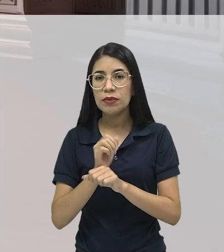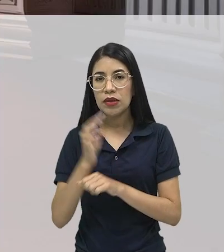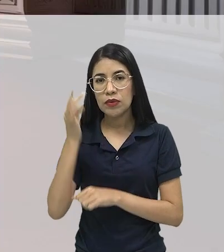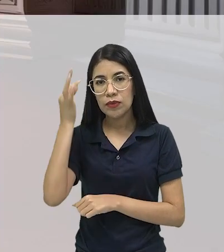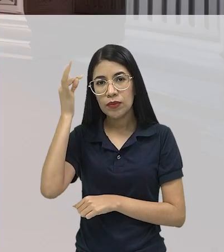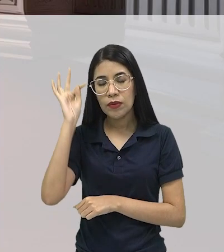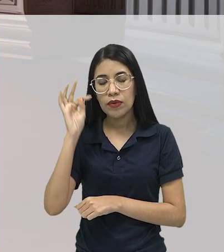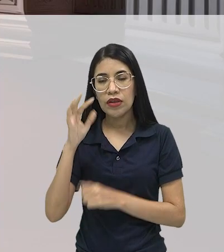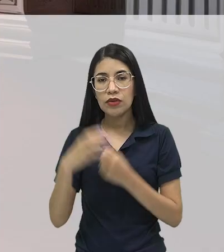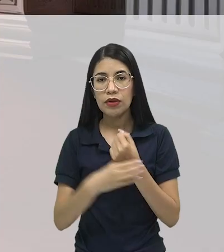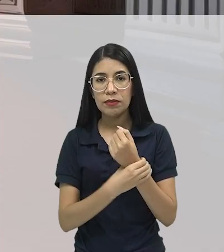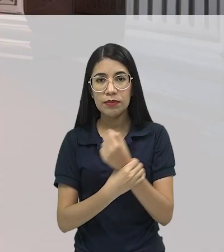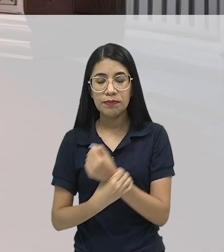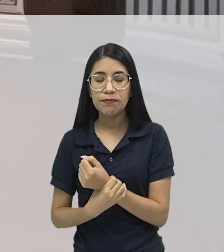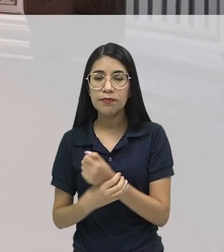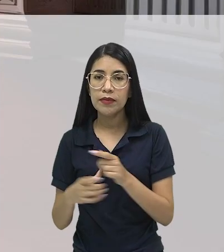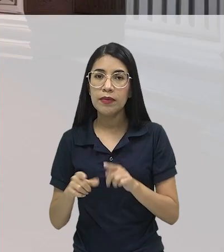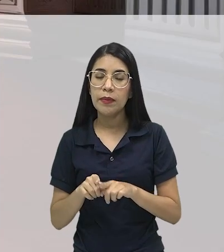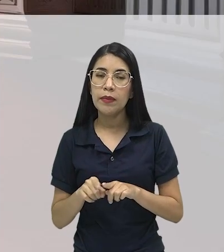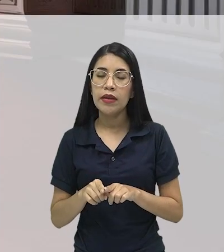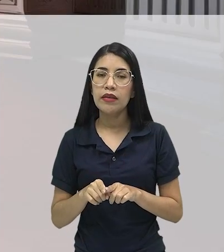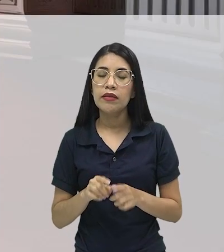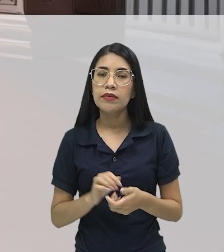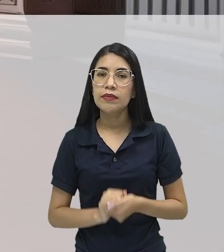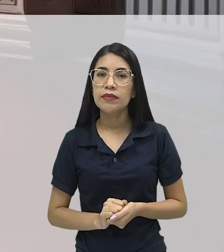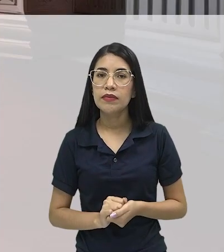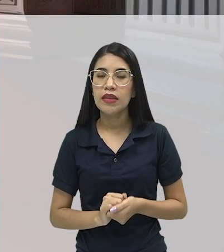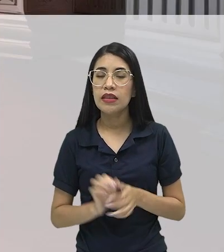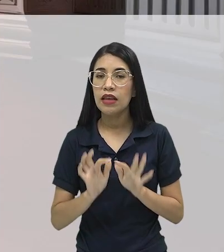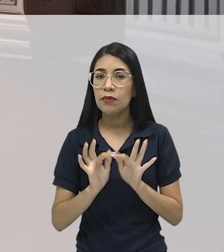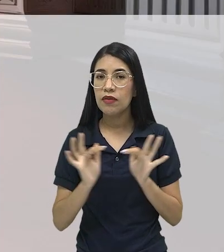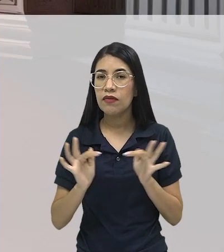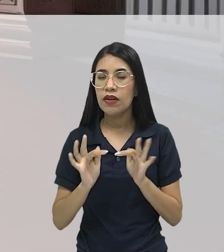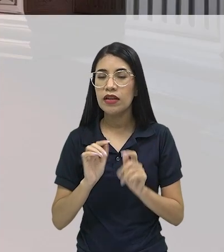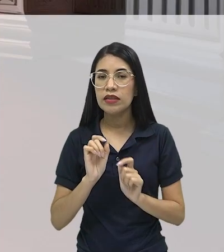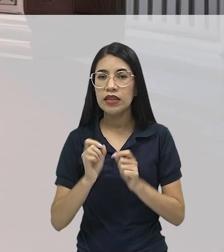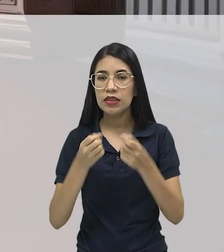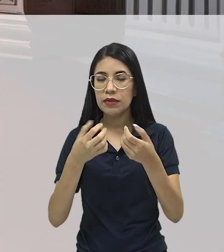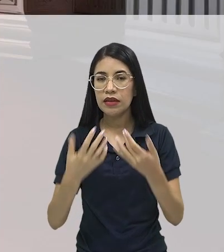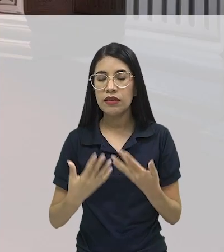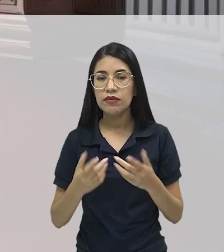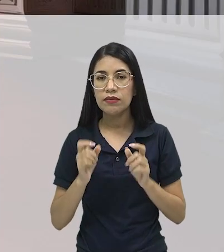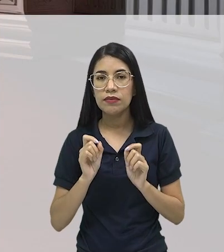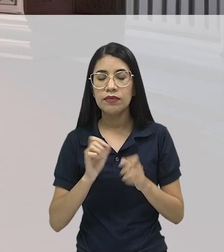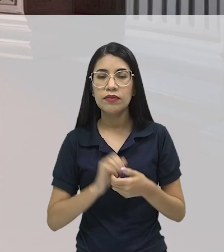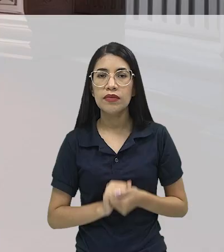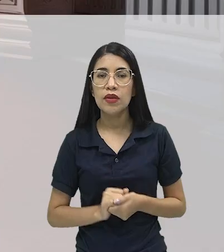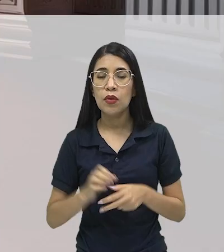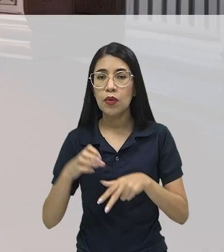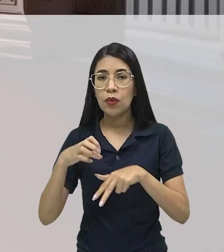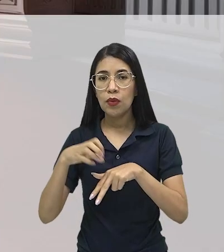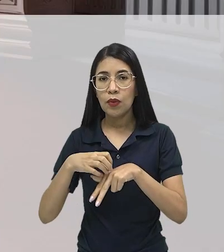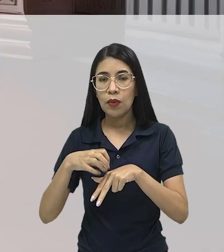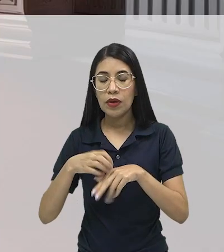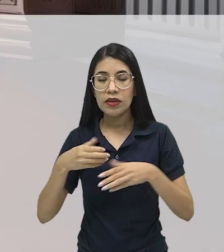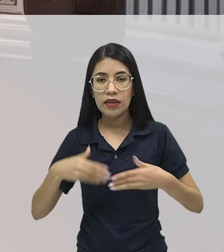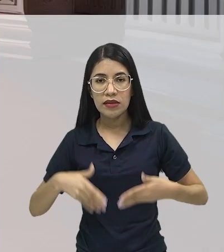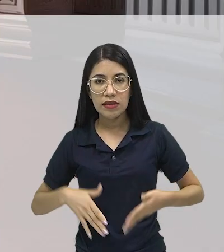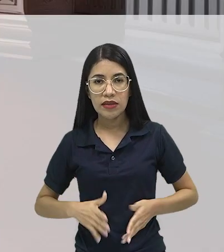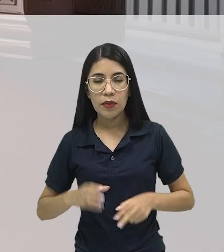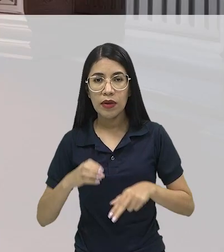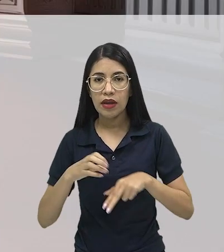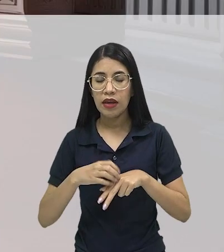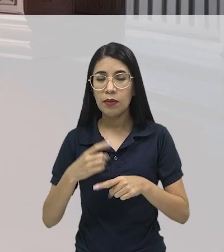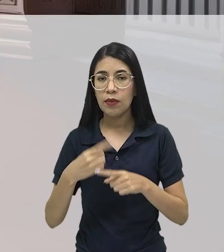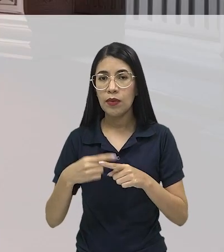do absolutismo, das quais temos uma máxima que dizia que o quê? Que o rei nasceu rei